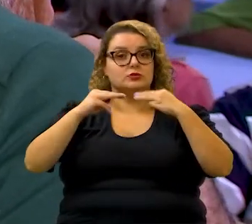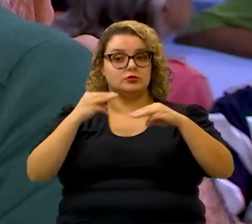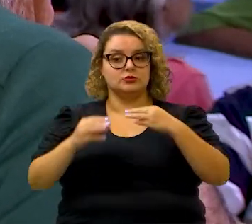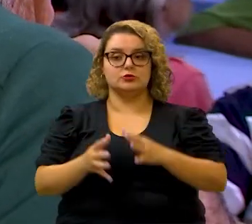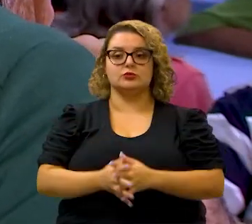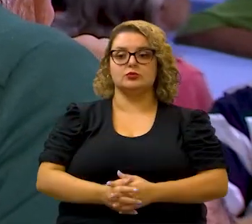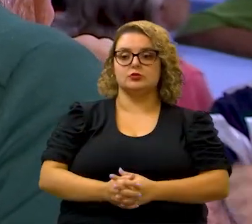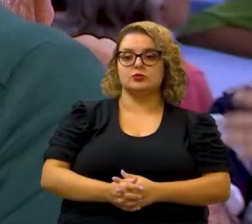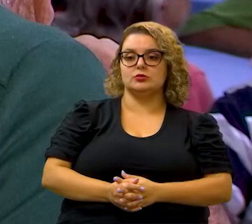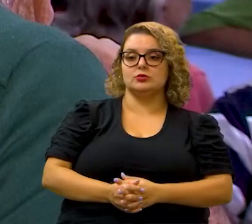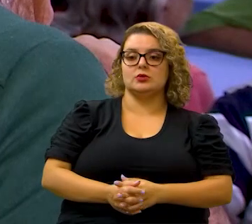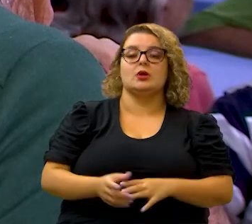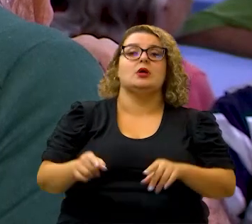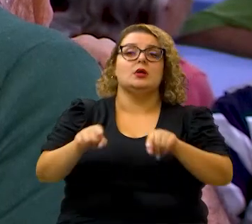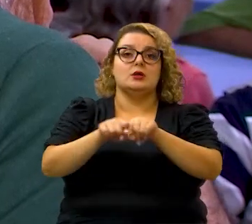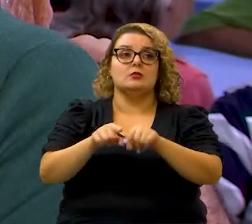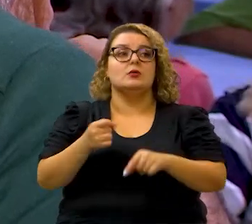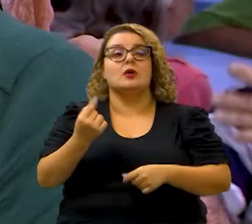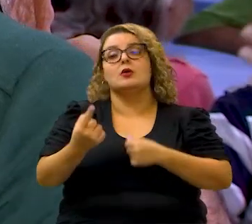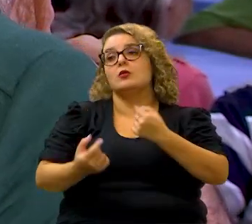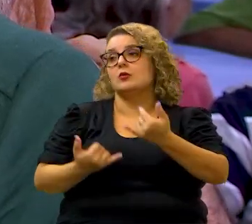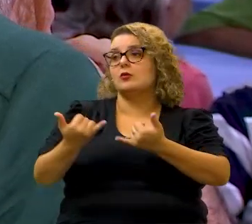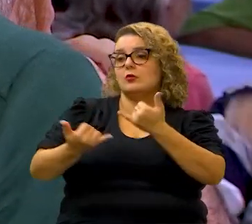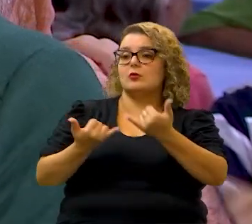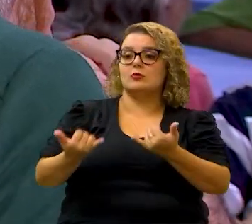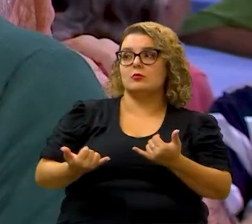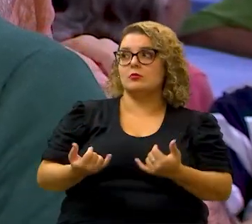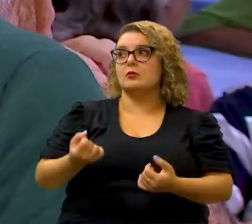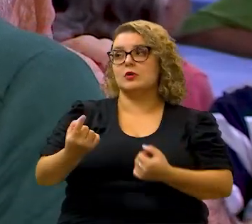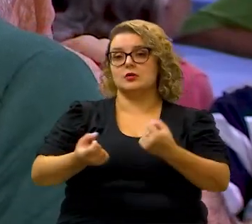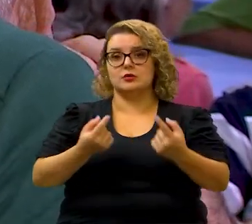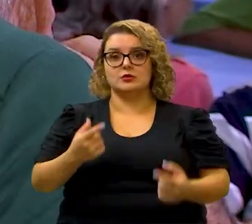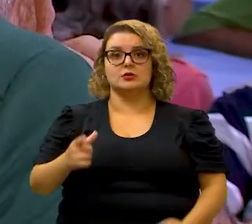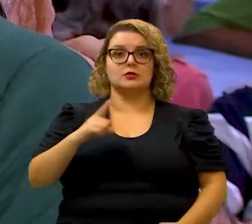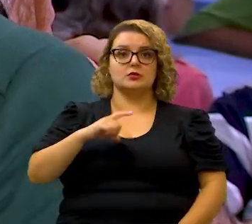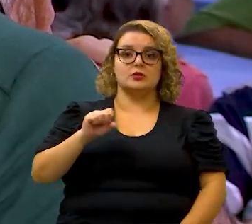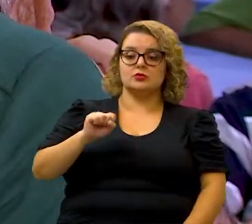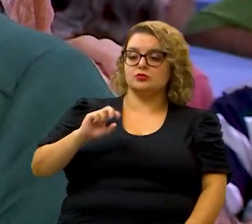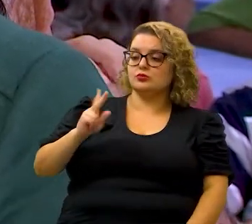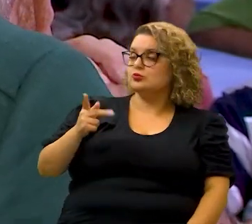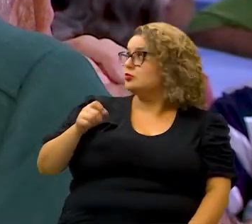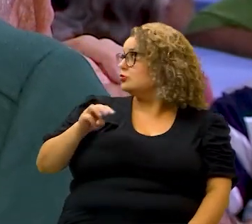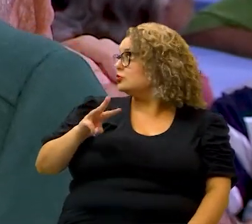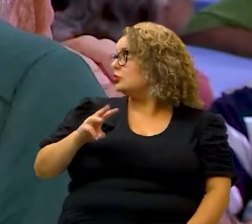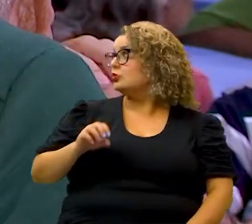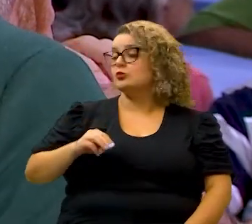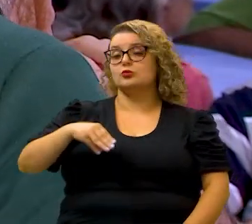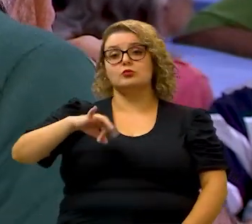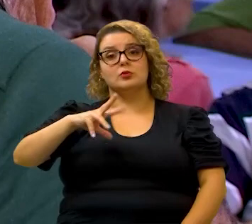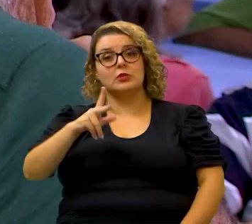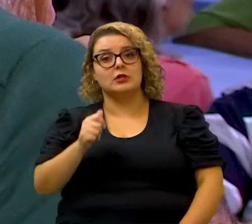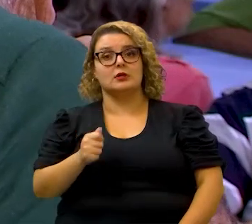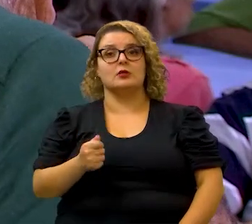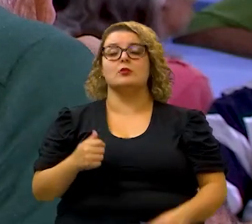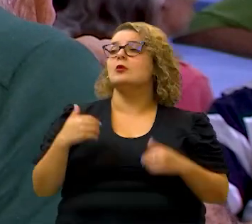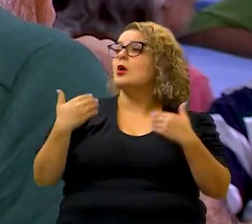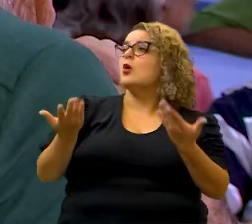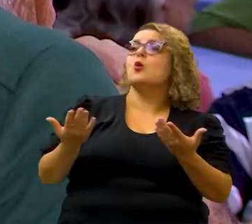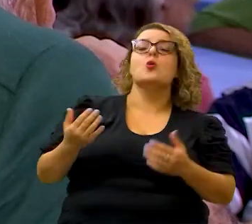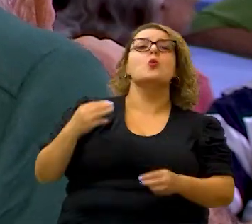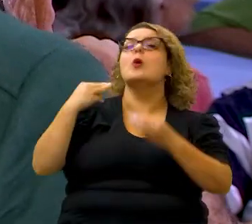rodas de música, e também eu faço algumas brincadeiras com eles, né? Então tem o Show do Milhão,